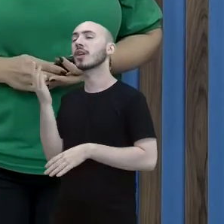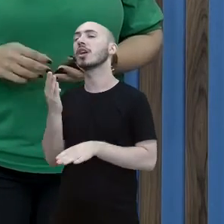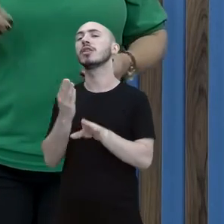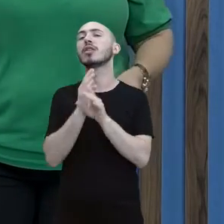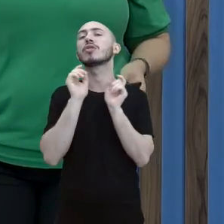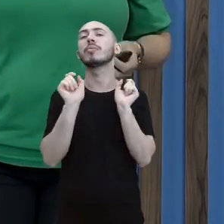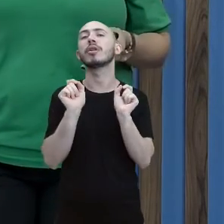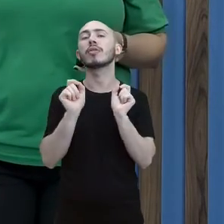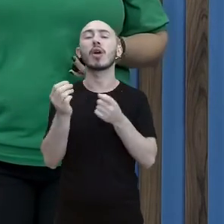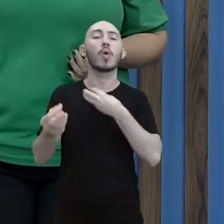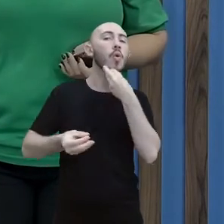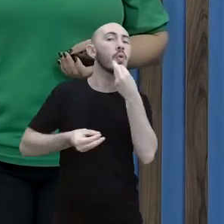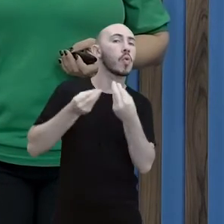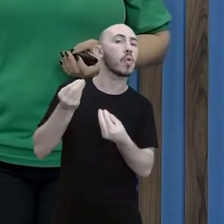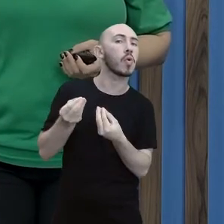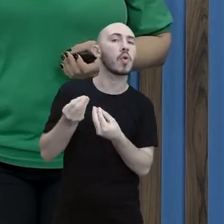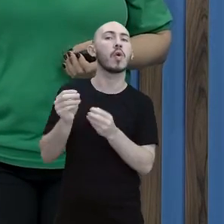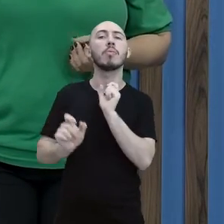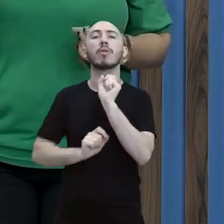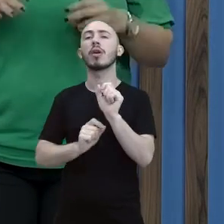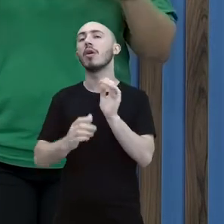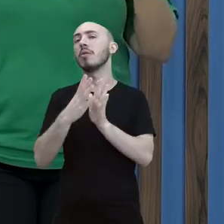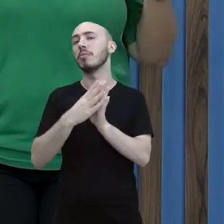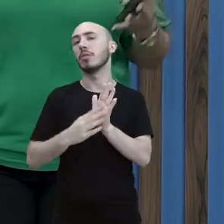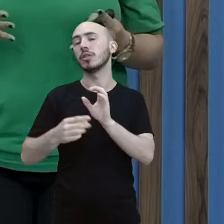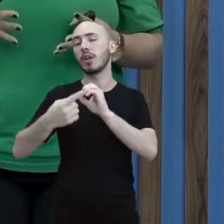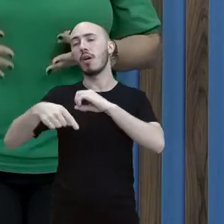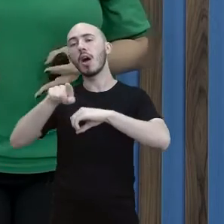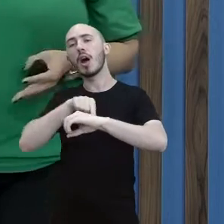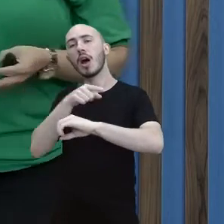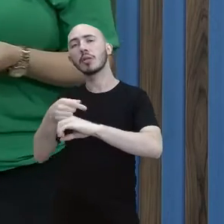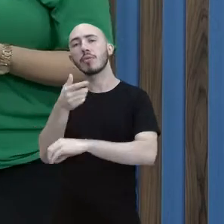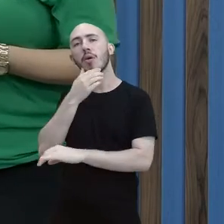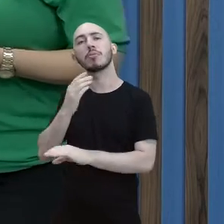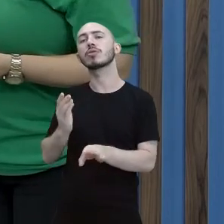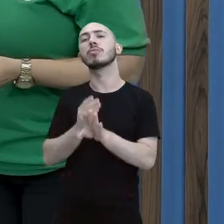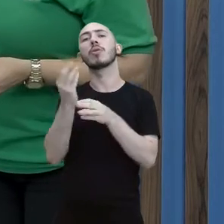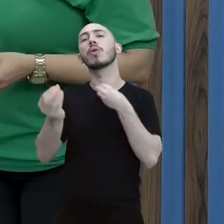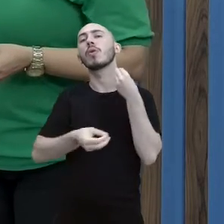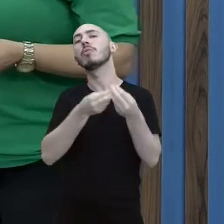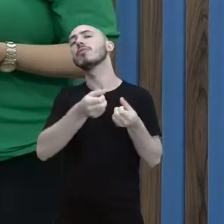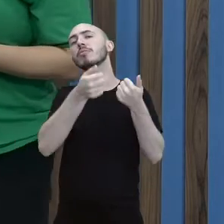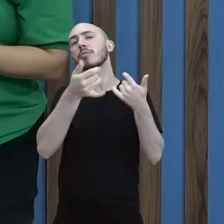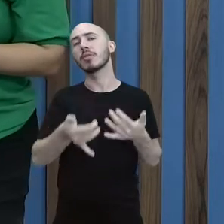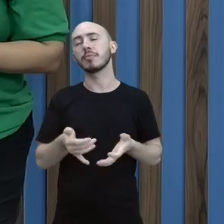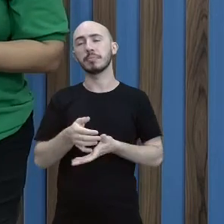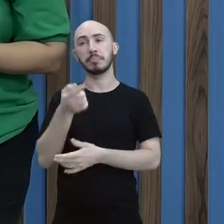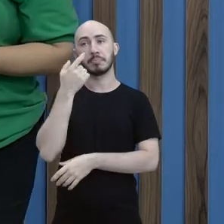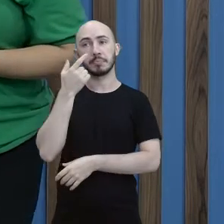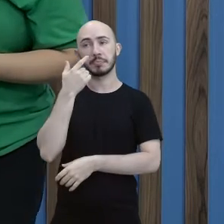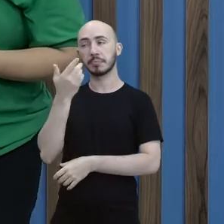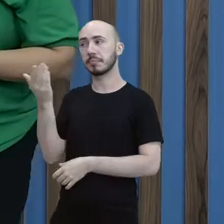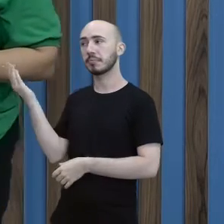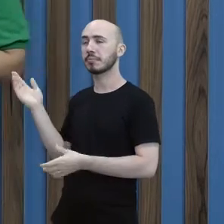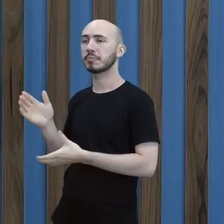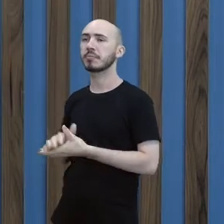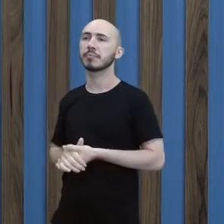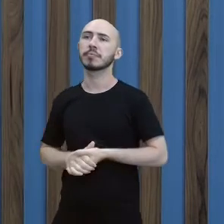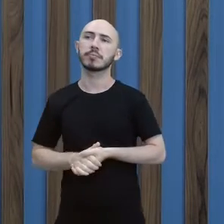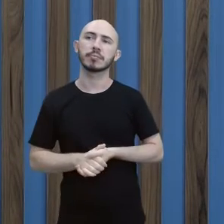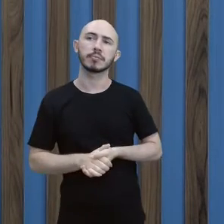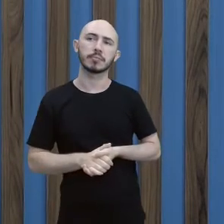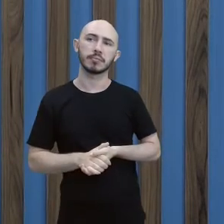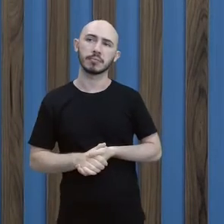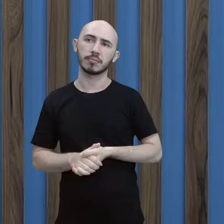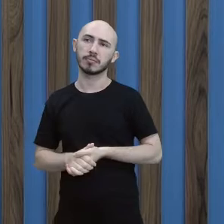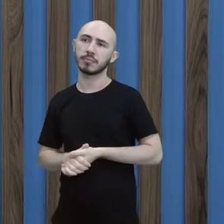foi esse? Como foi o modelo que Thomson descreveu aí pra gente? Olha só, ele disse o seguinte,